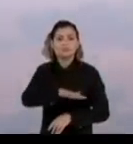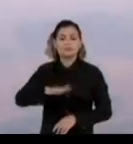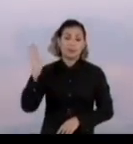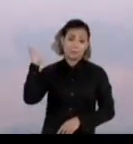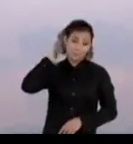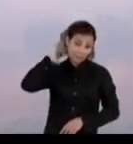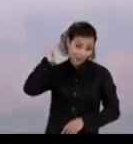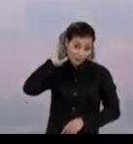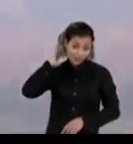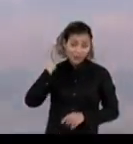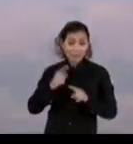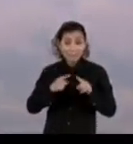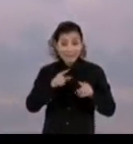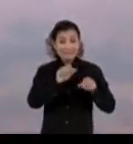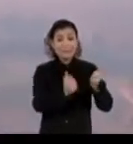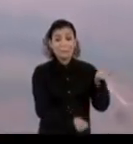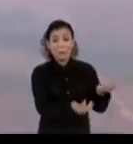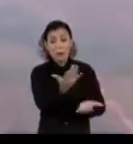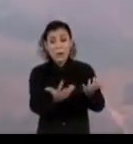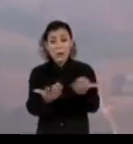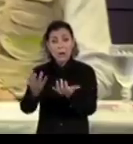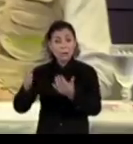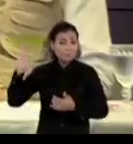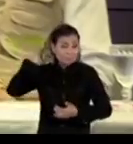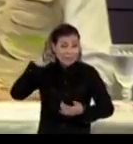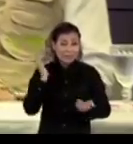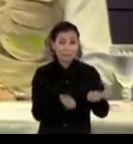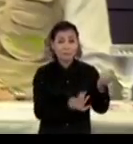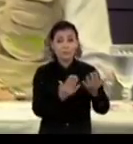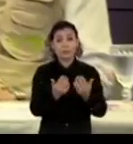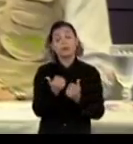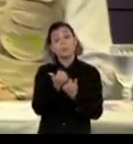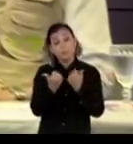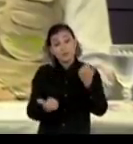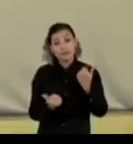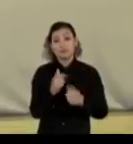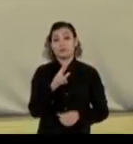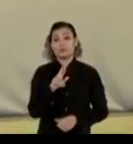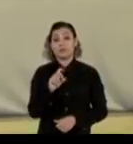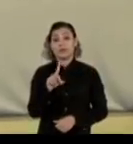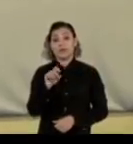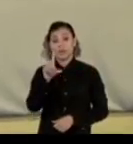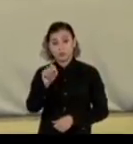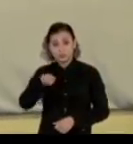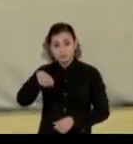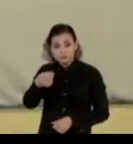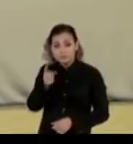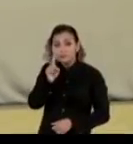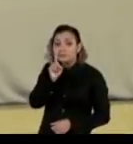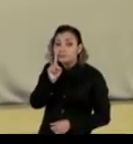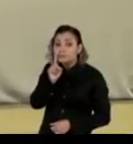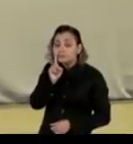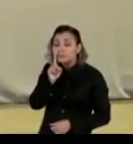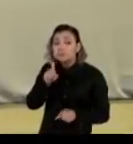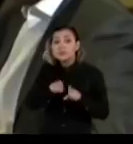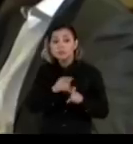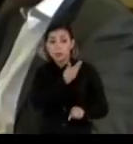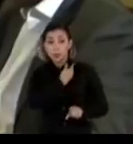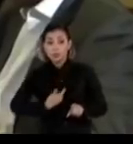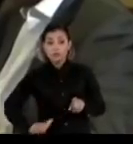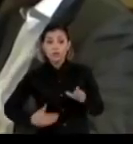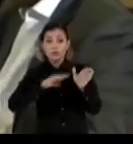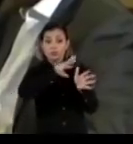combater esta e outras queimadas que castigam a Amazônia, o ministro do Meio Ambiente, Ricardo Salles, e os governadores dos 9 estados da